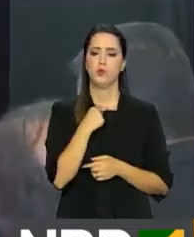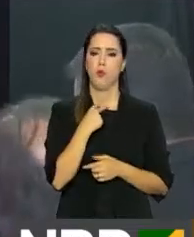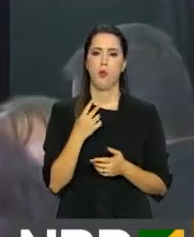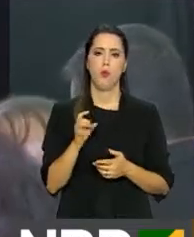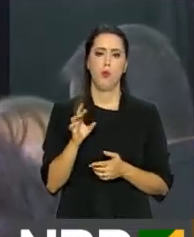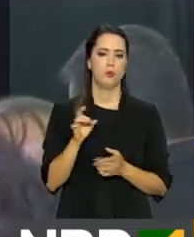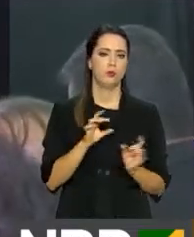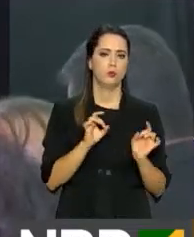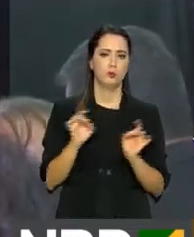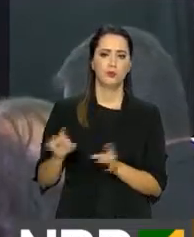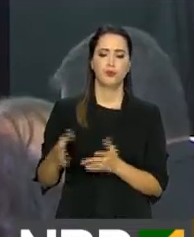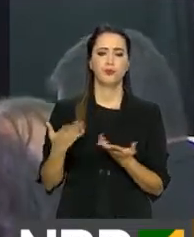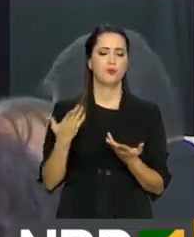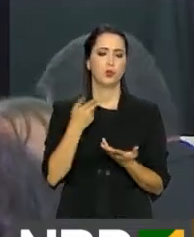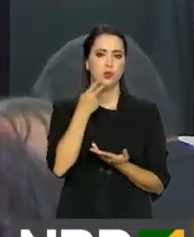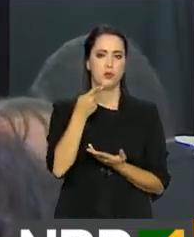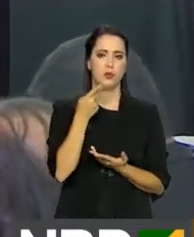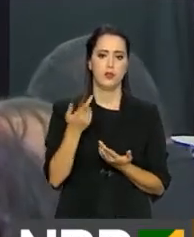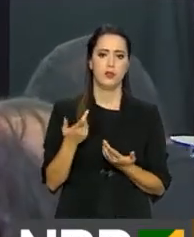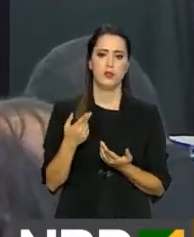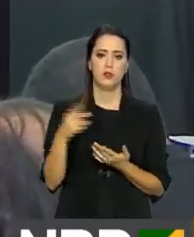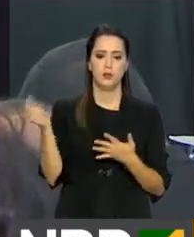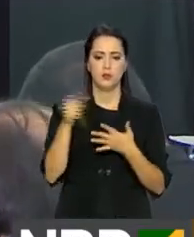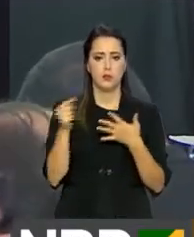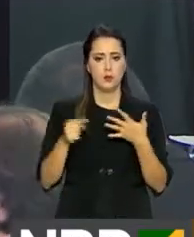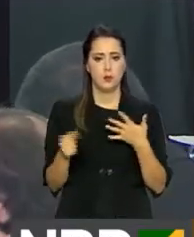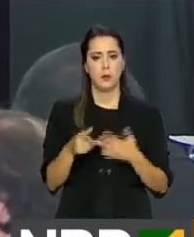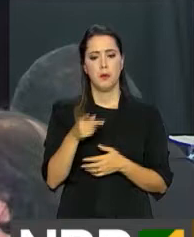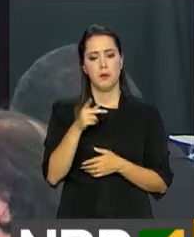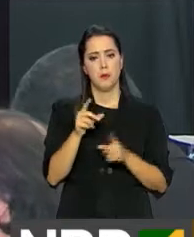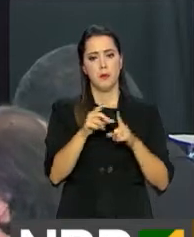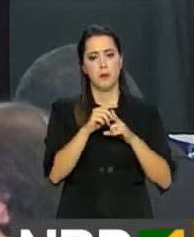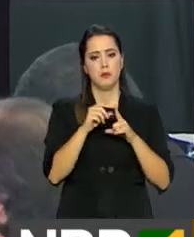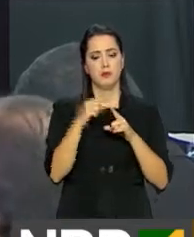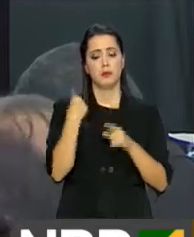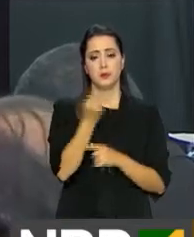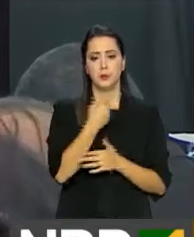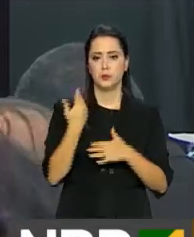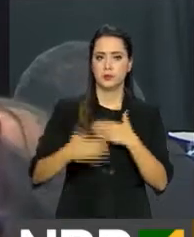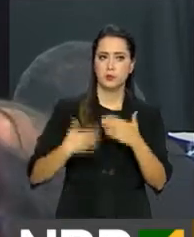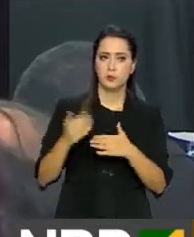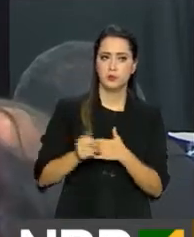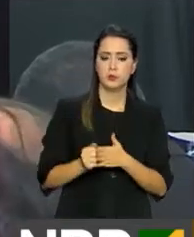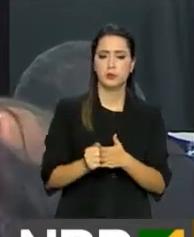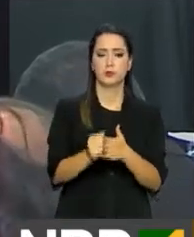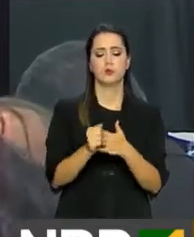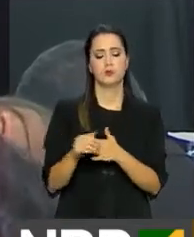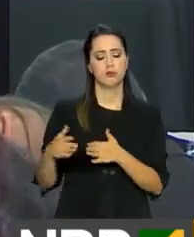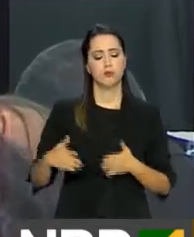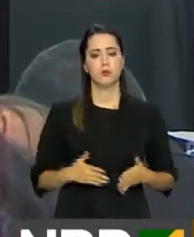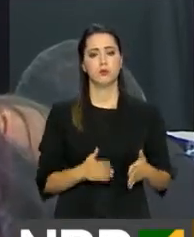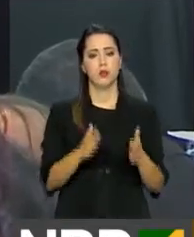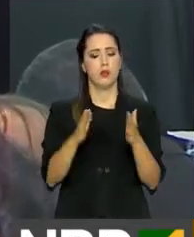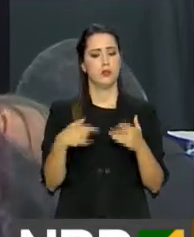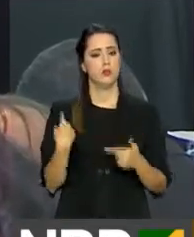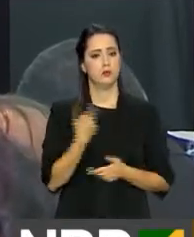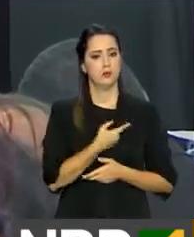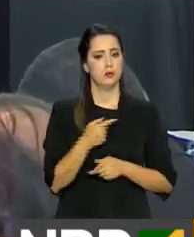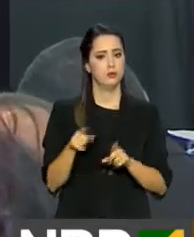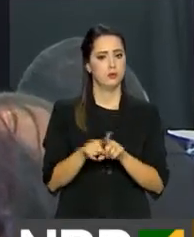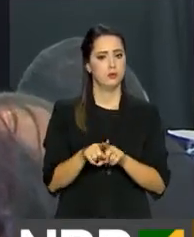deixar de dizer algumas palavras sobre como que ambos também essa travessia nos guiamos